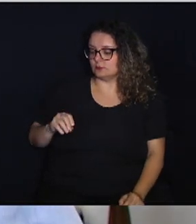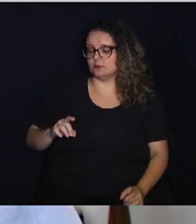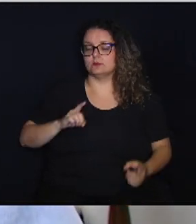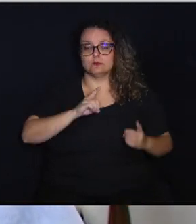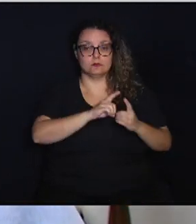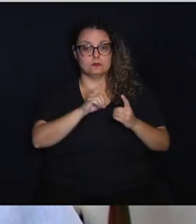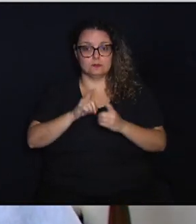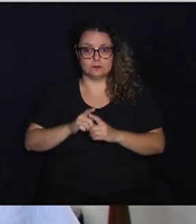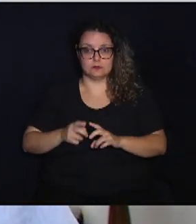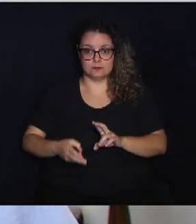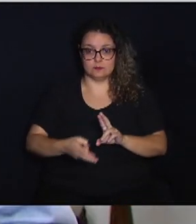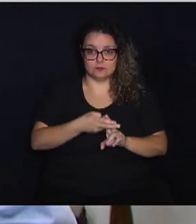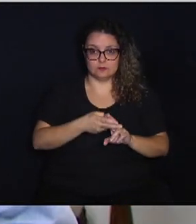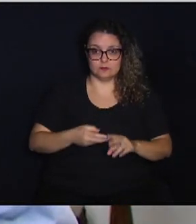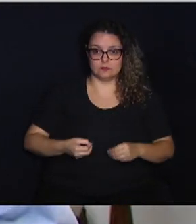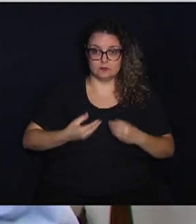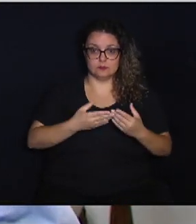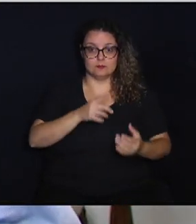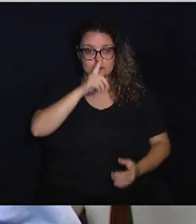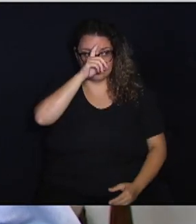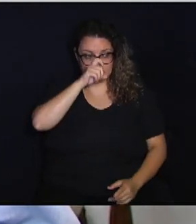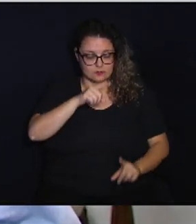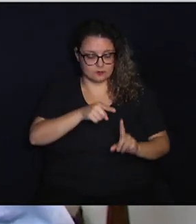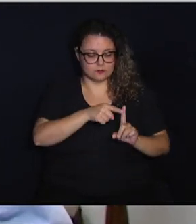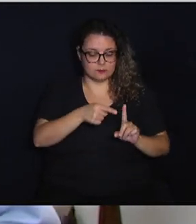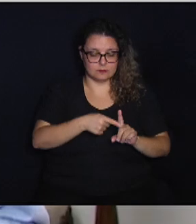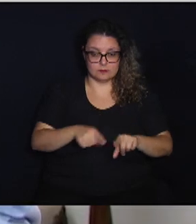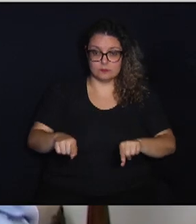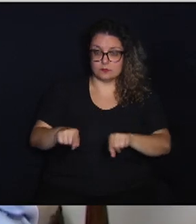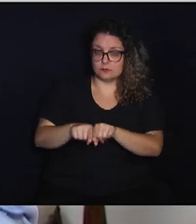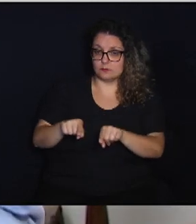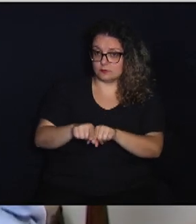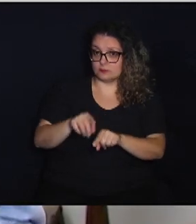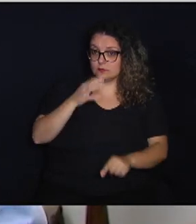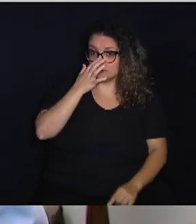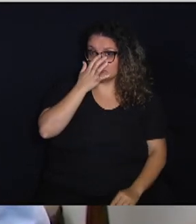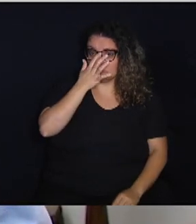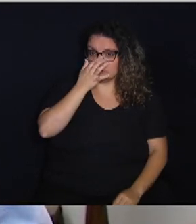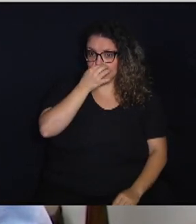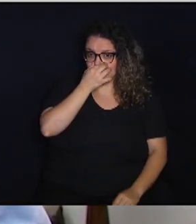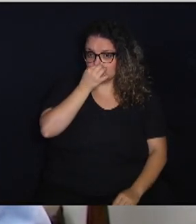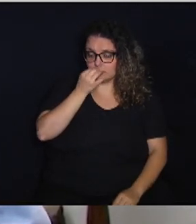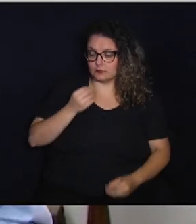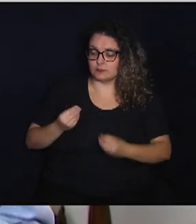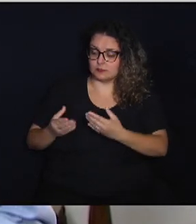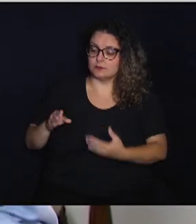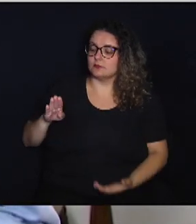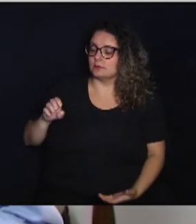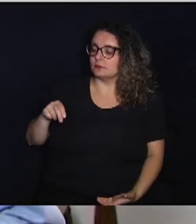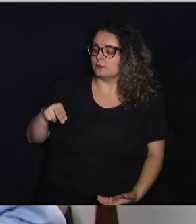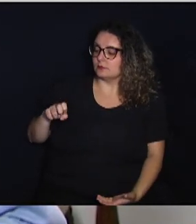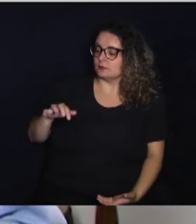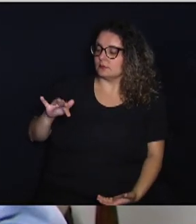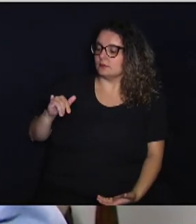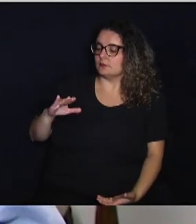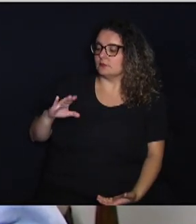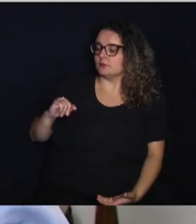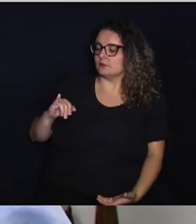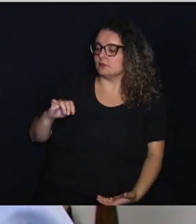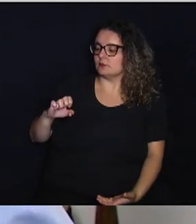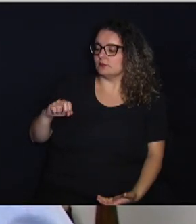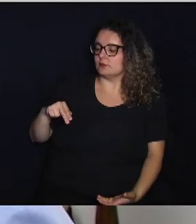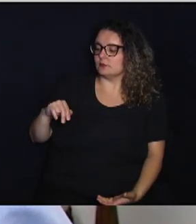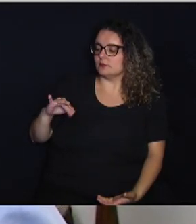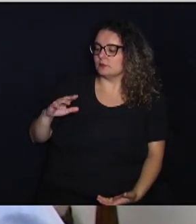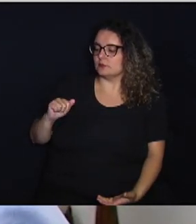Mandamos para a Maternidade de Campinas, direcionei também recursos para o Hospital Beneficência Portuguesa, para a Irmandade de